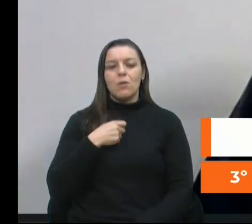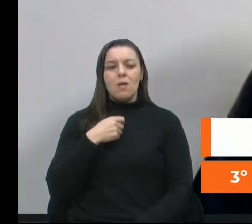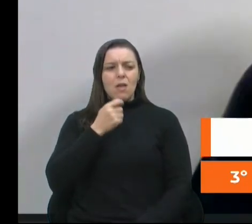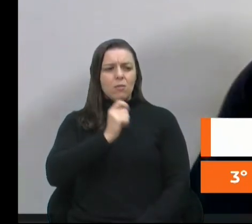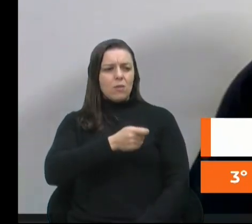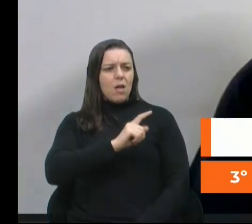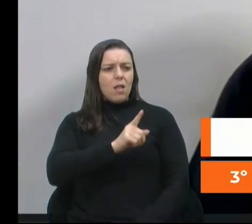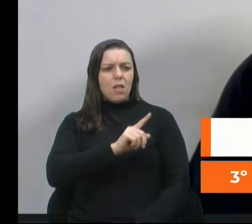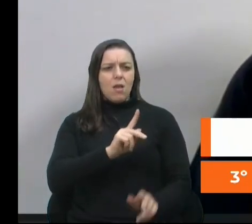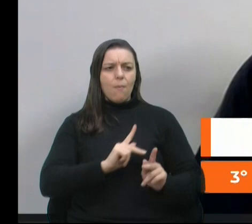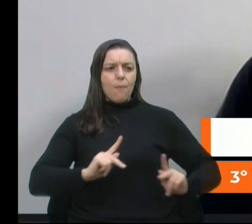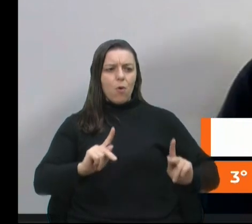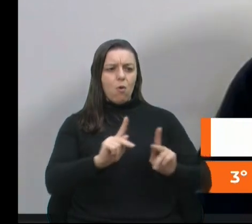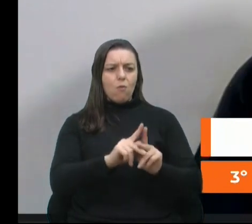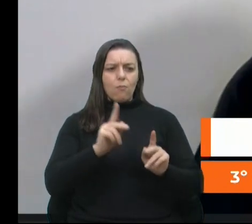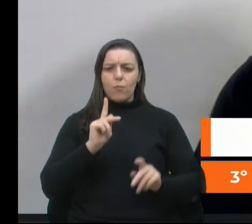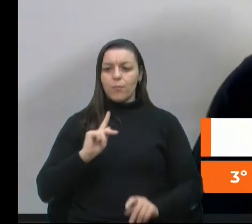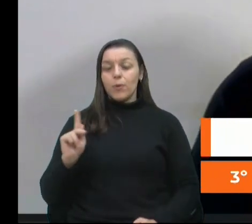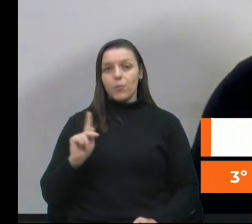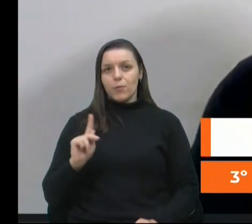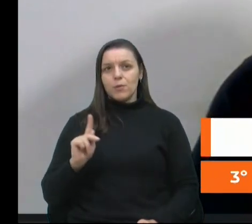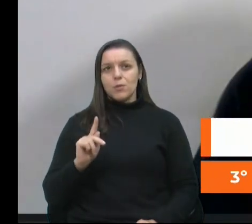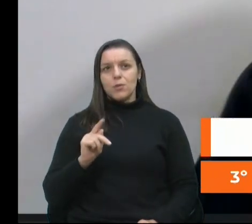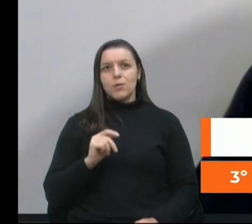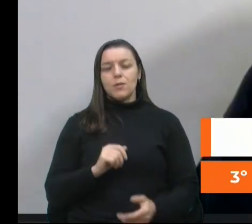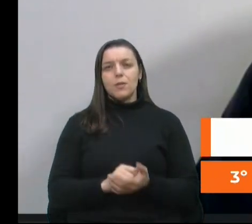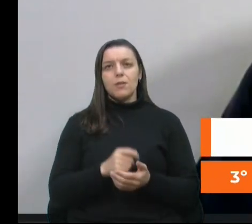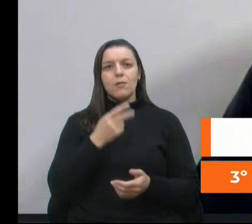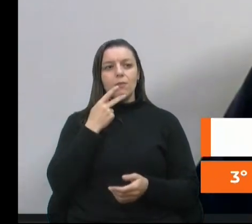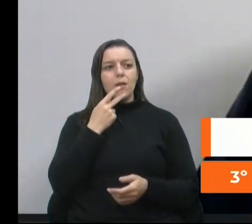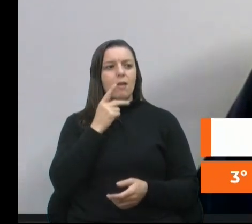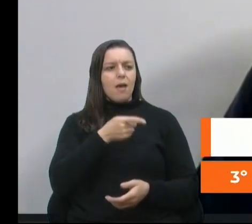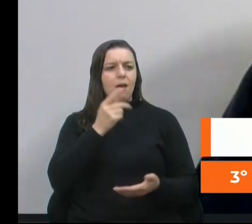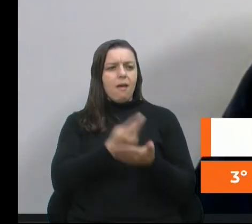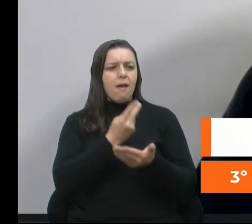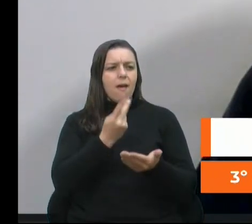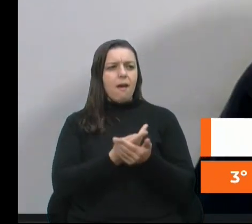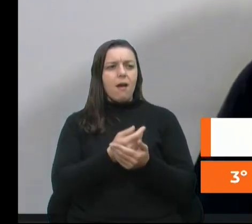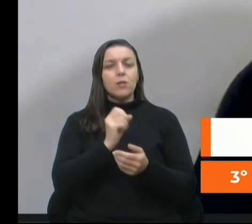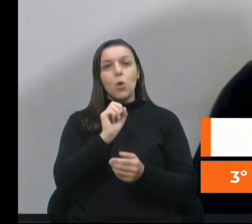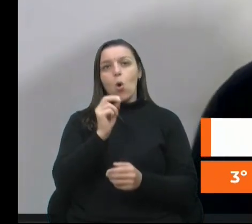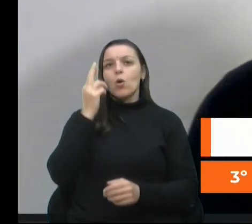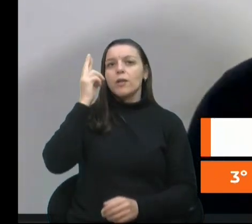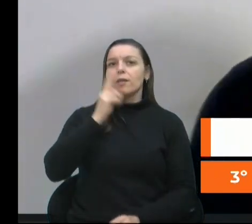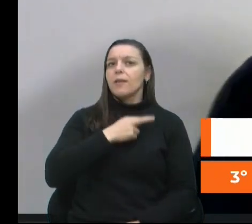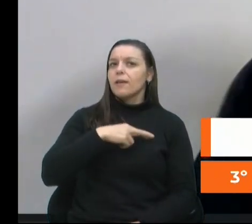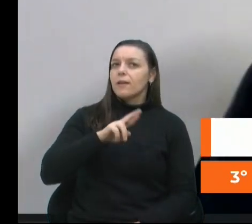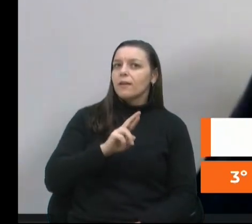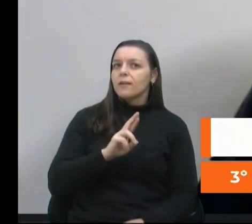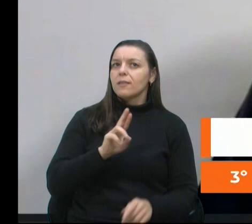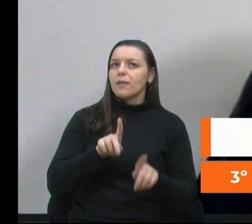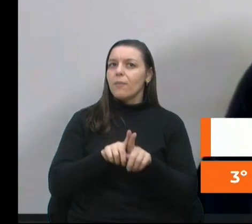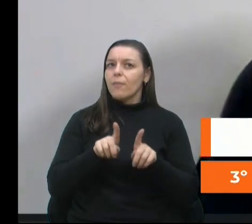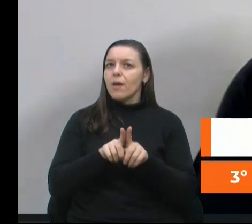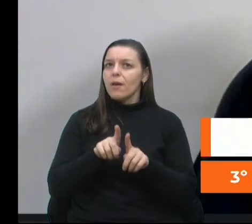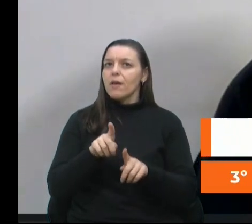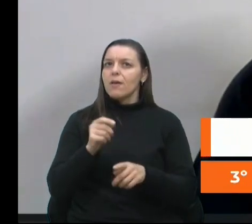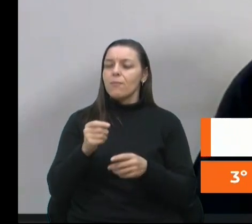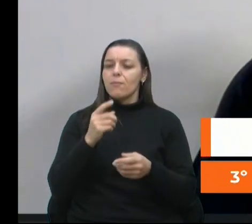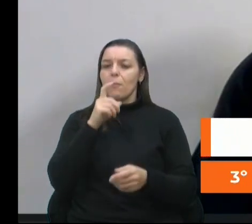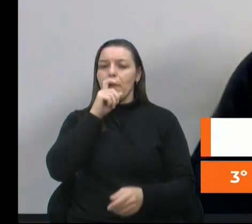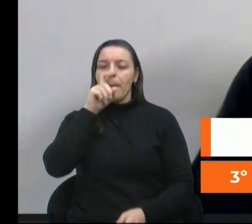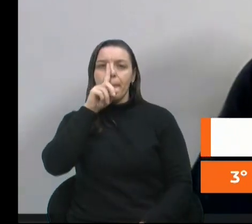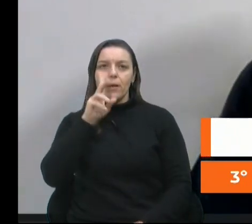repreendido em público pelo professor, pela professora, por um líder da igreja, por um avô, por um pai, por uma